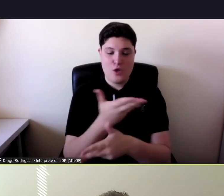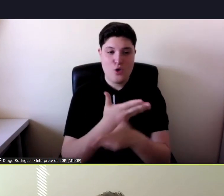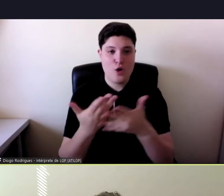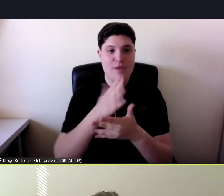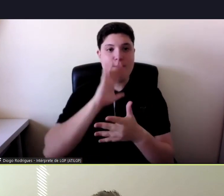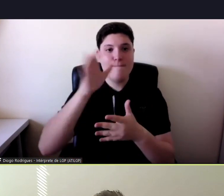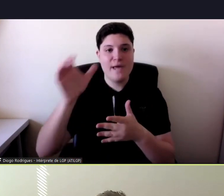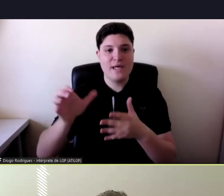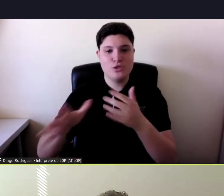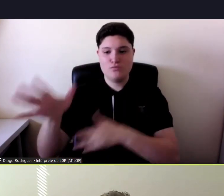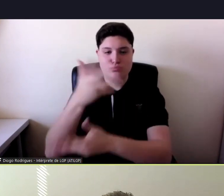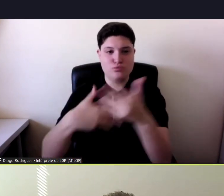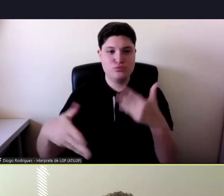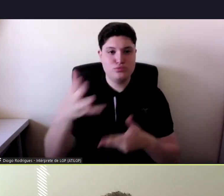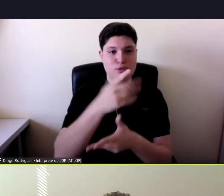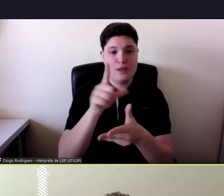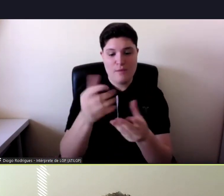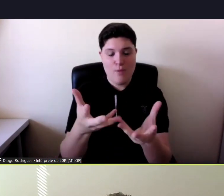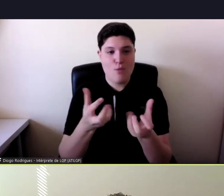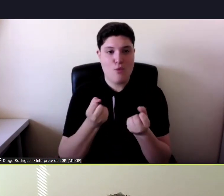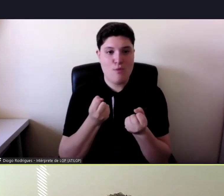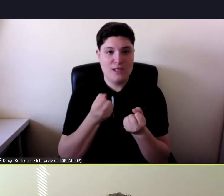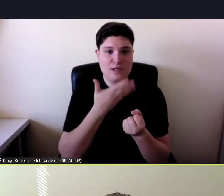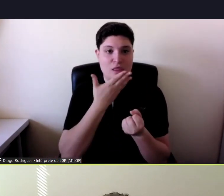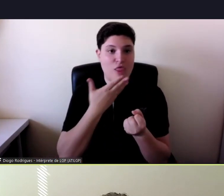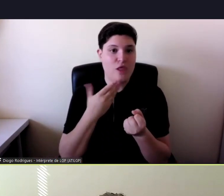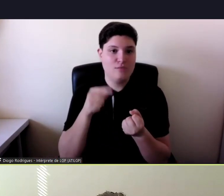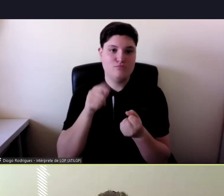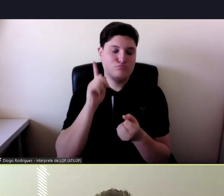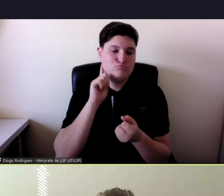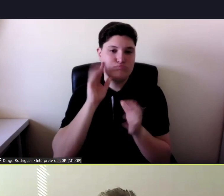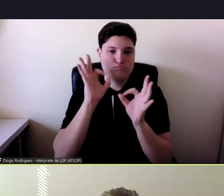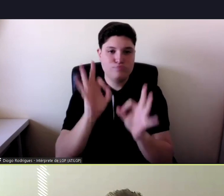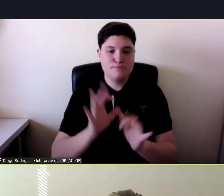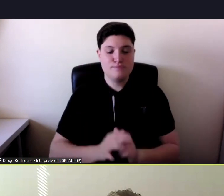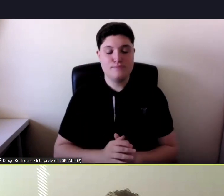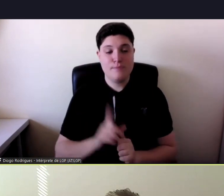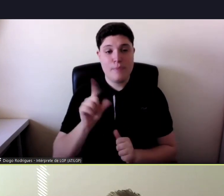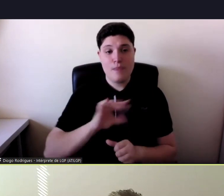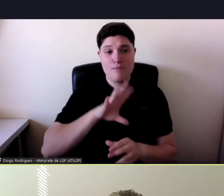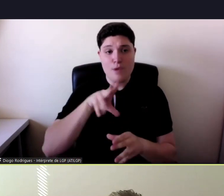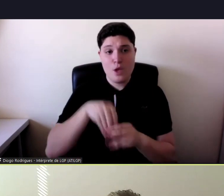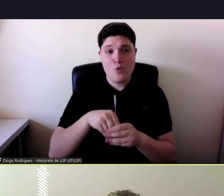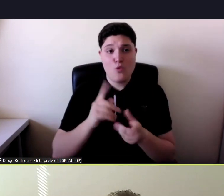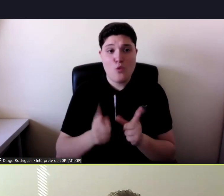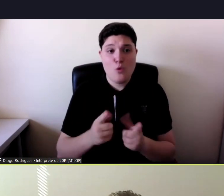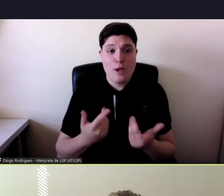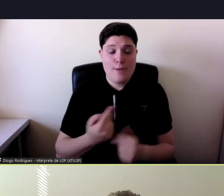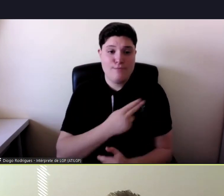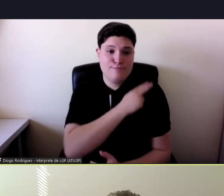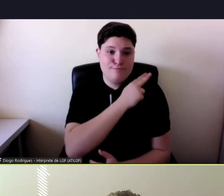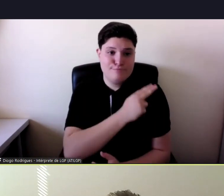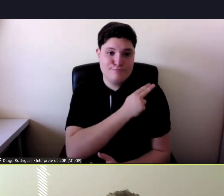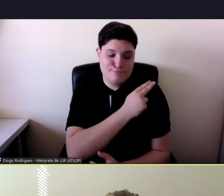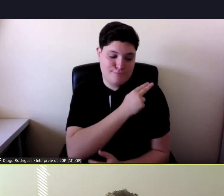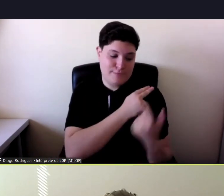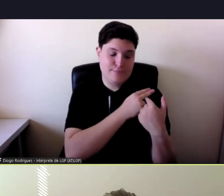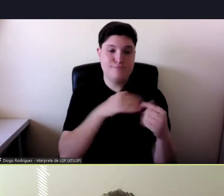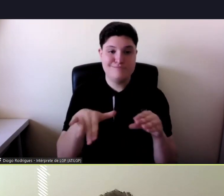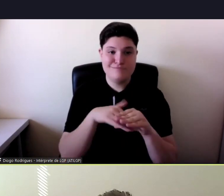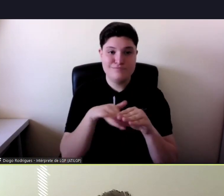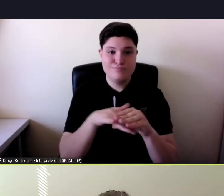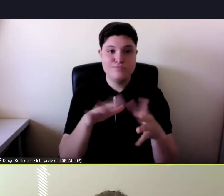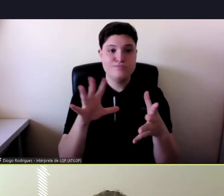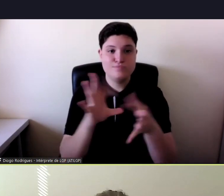na poupança e na eficiência. Outro exemplo é também a forte presença das universidades nos